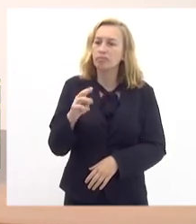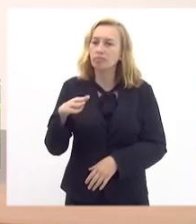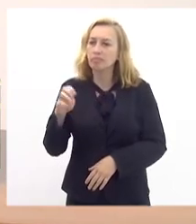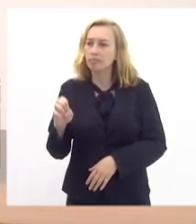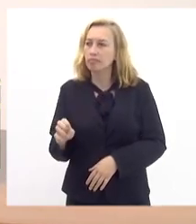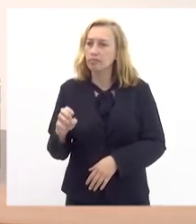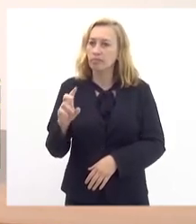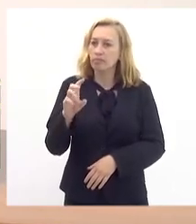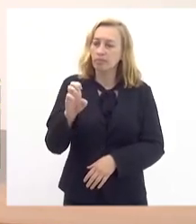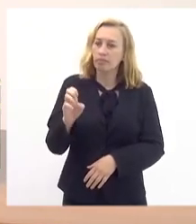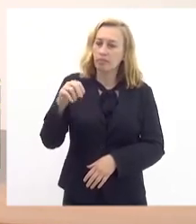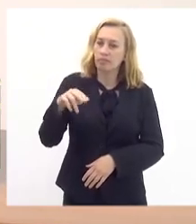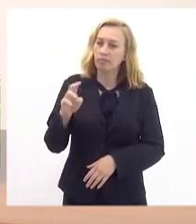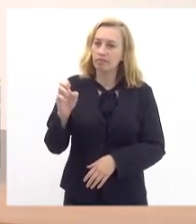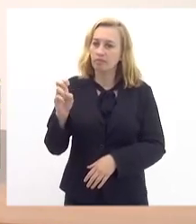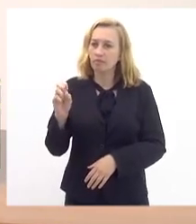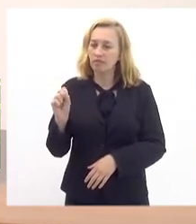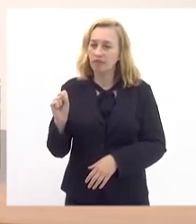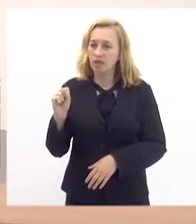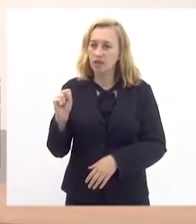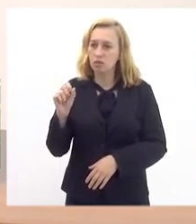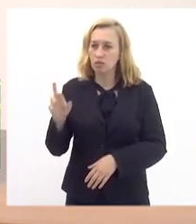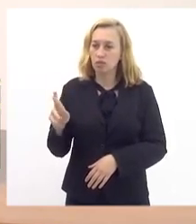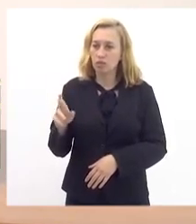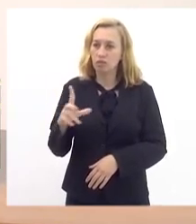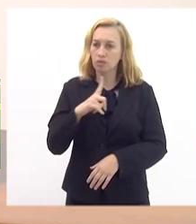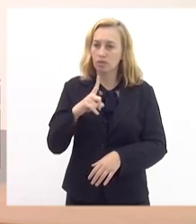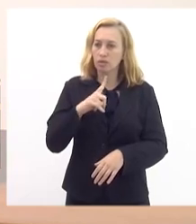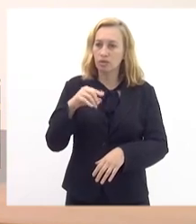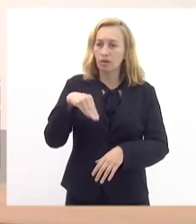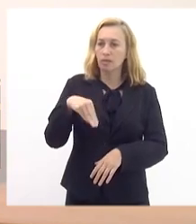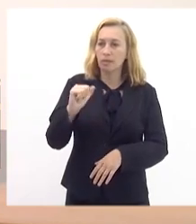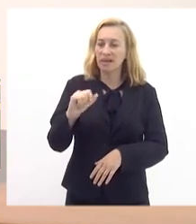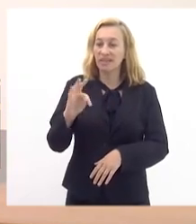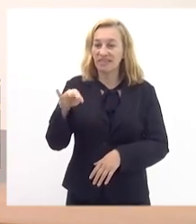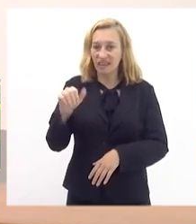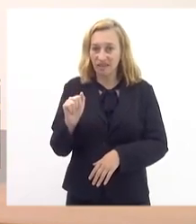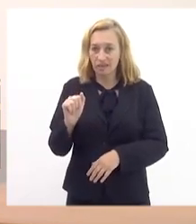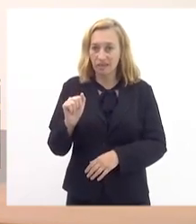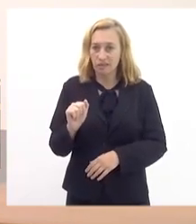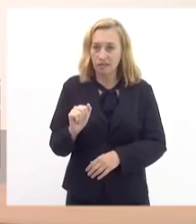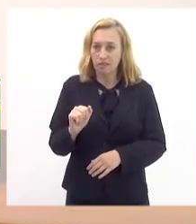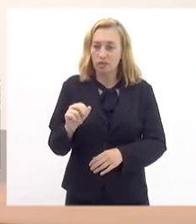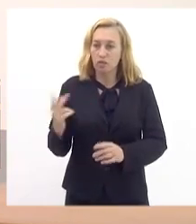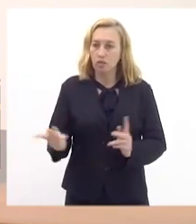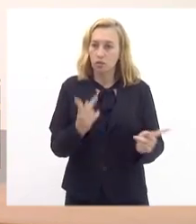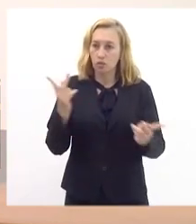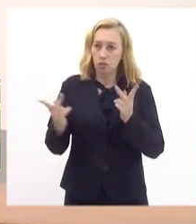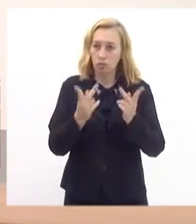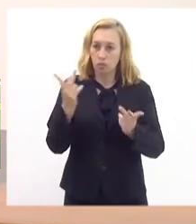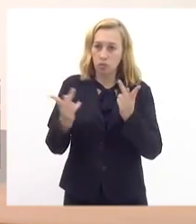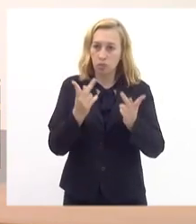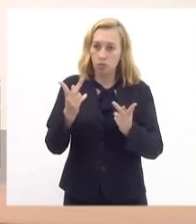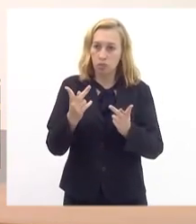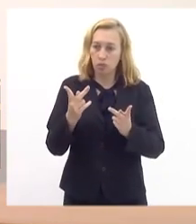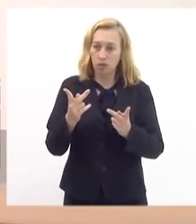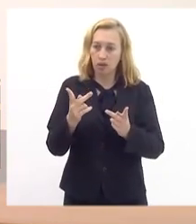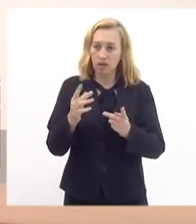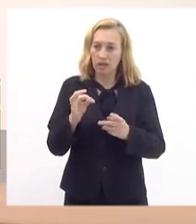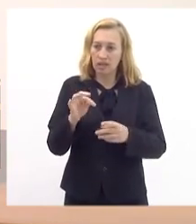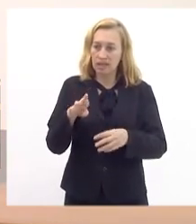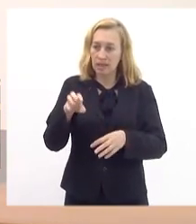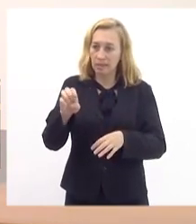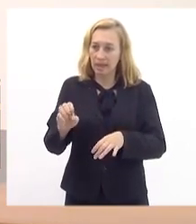porque colocaram lá uma tal de uma manta esta manta e o vento traz as sementes